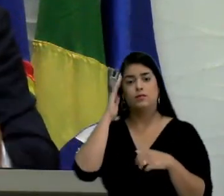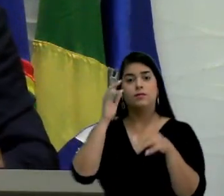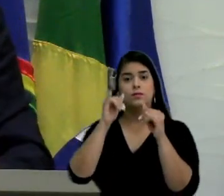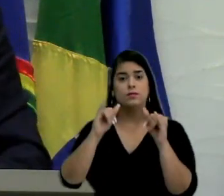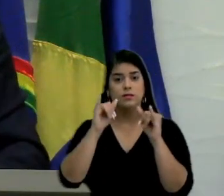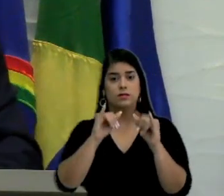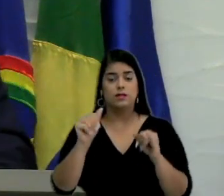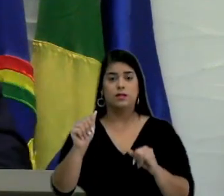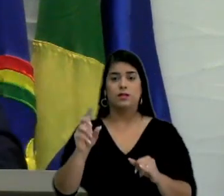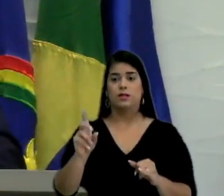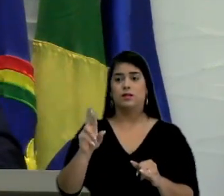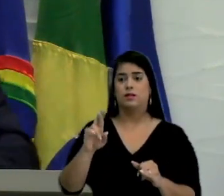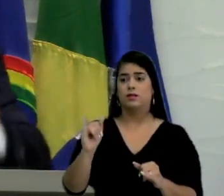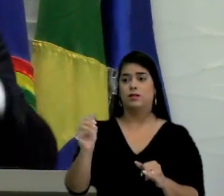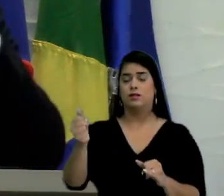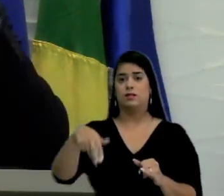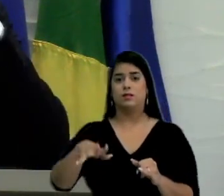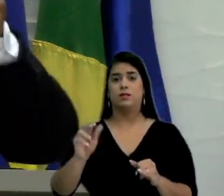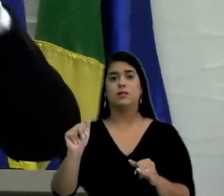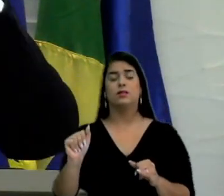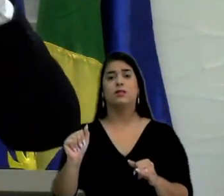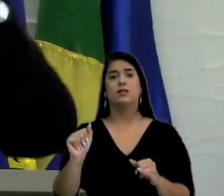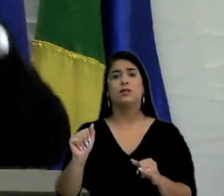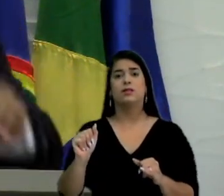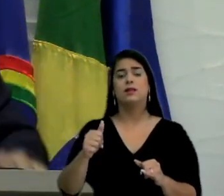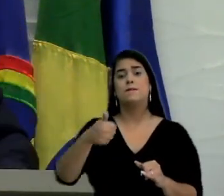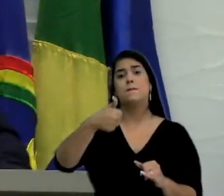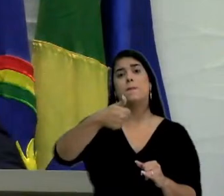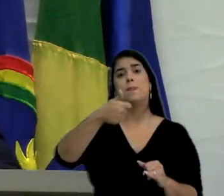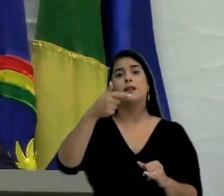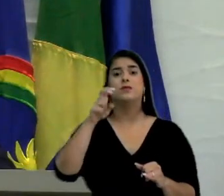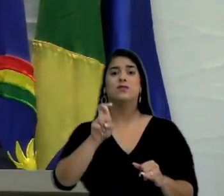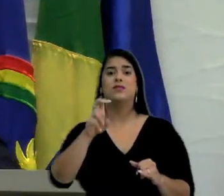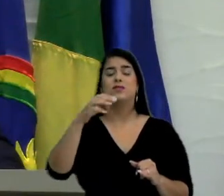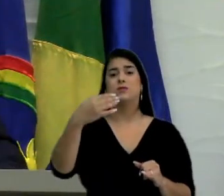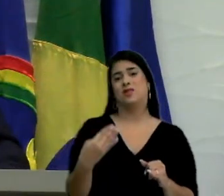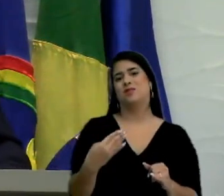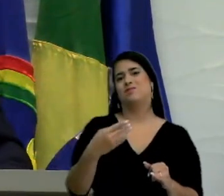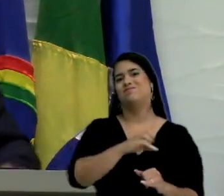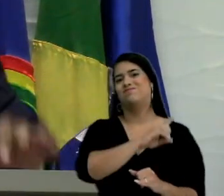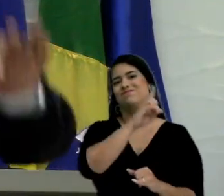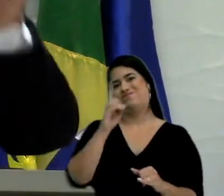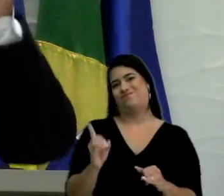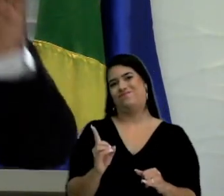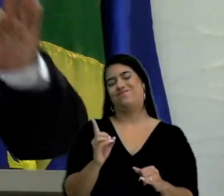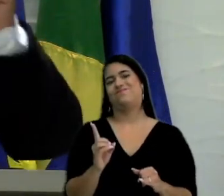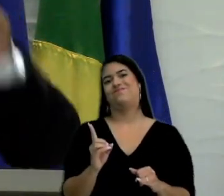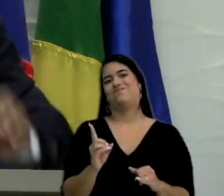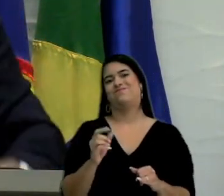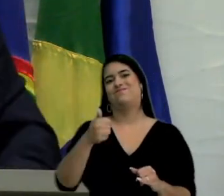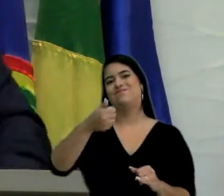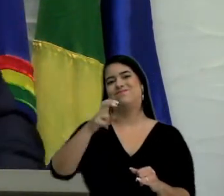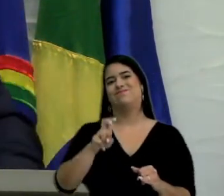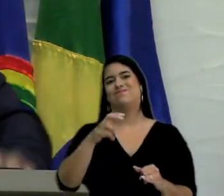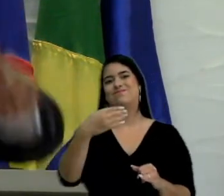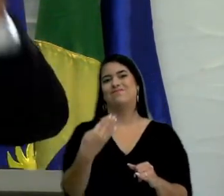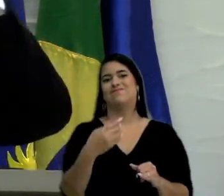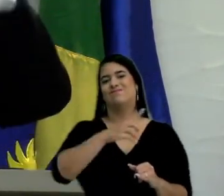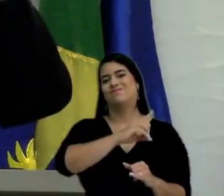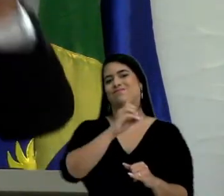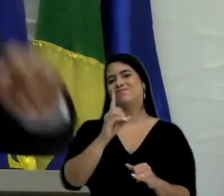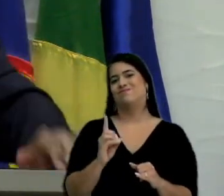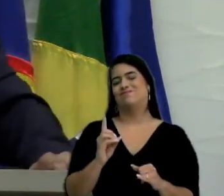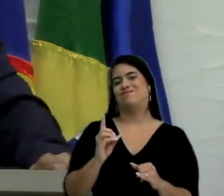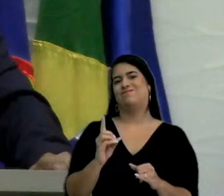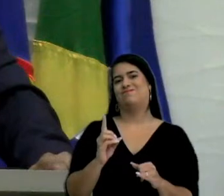Adriana Guimarães é di 154